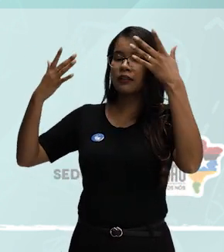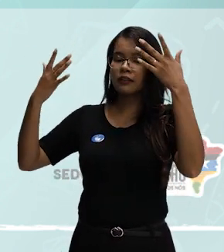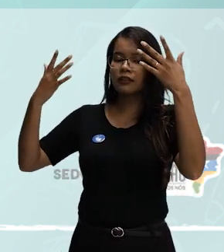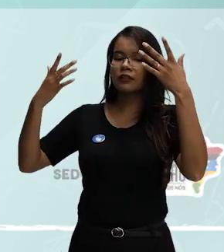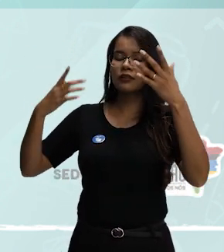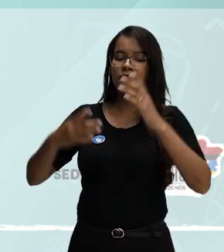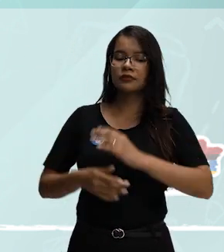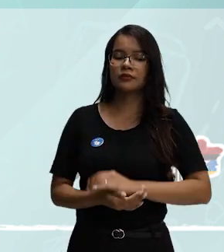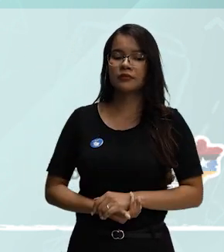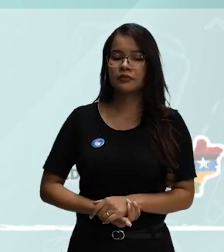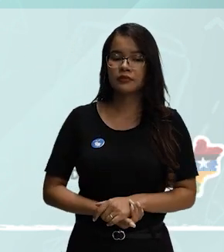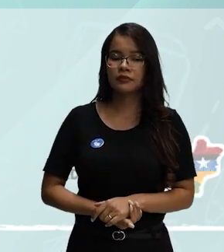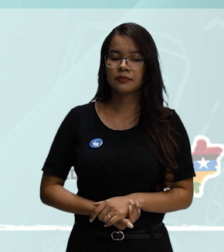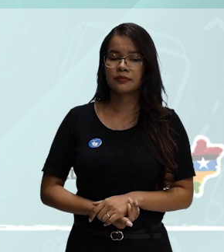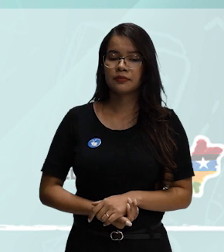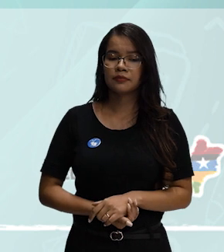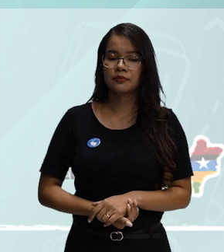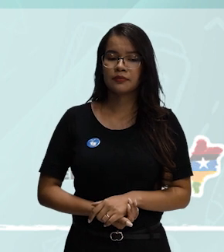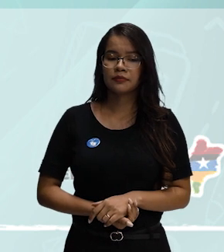lousa.